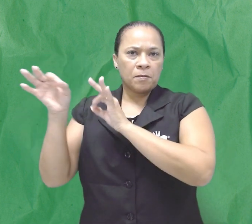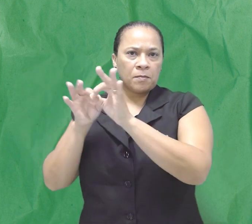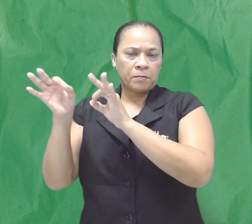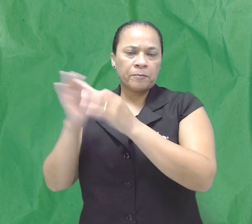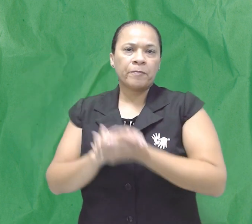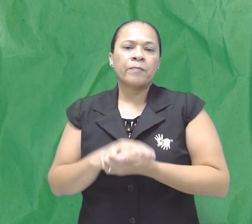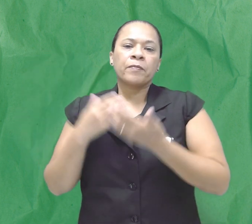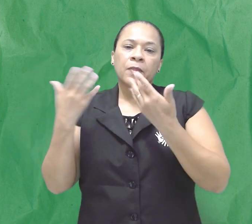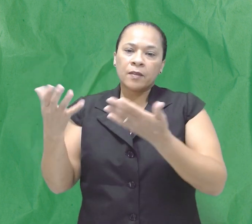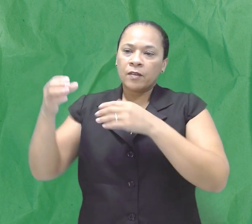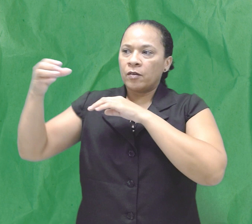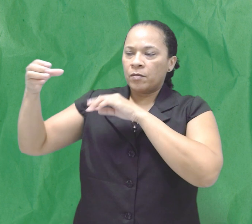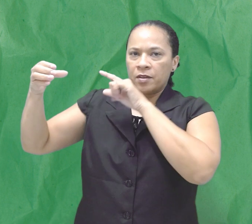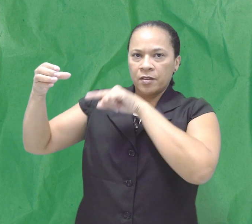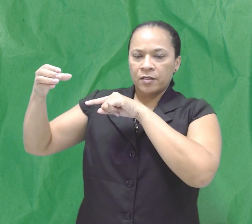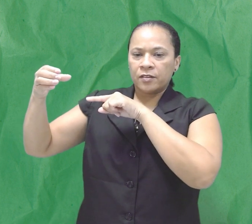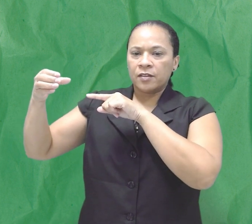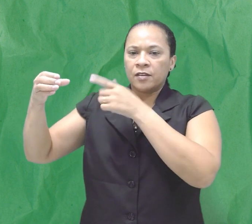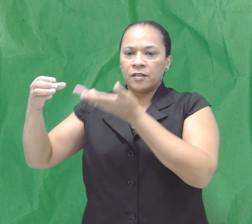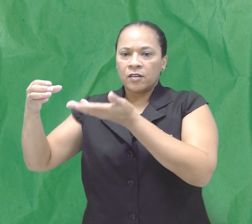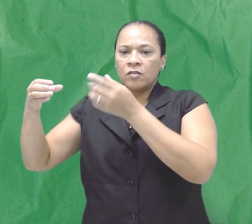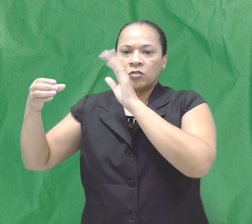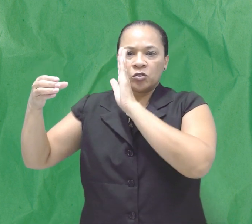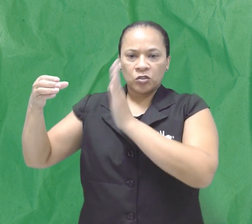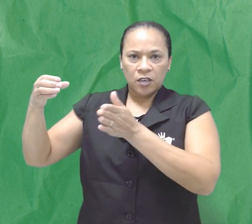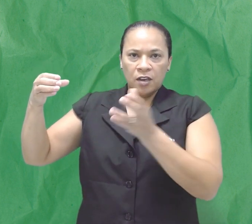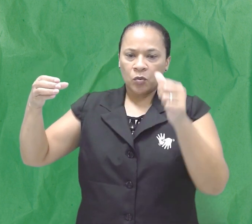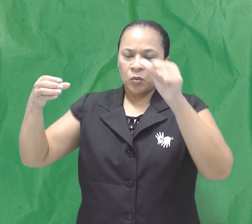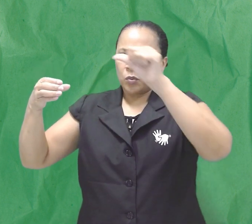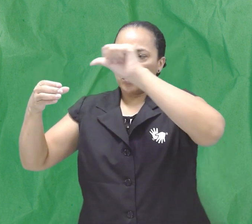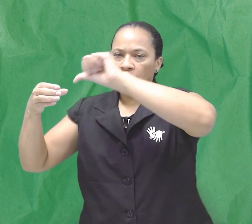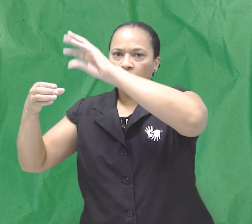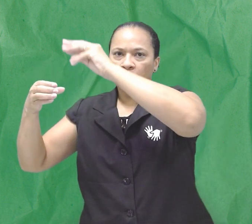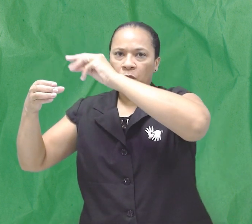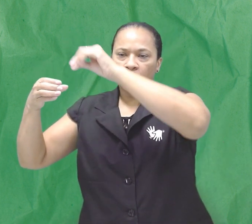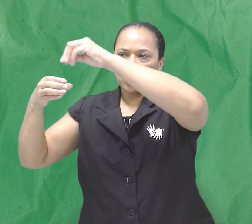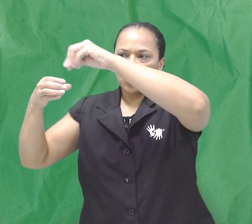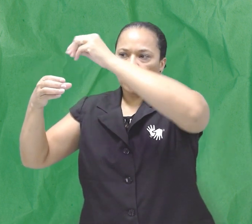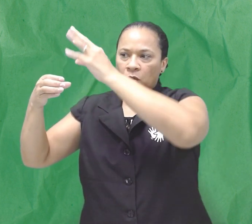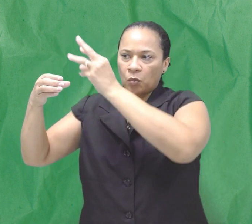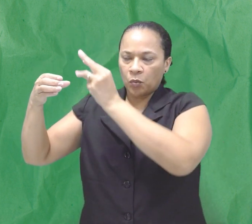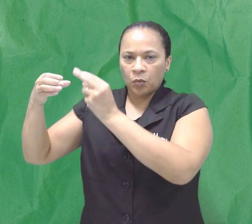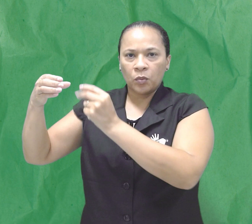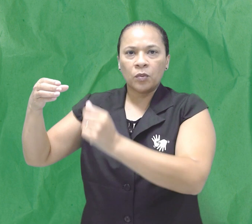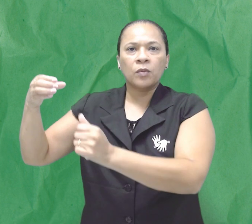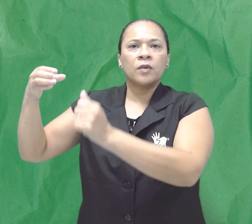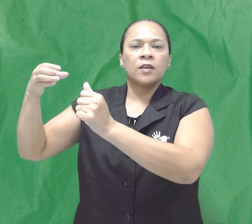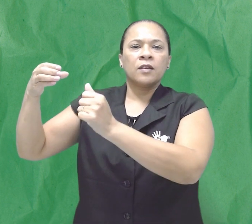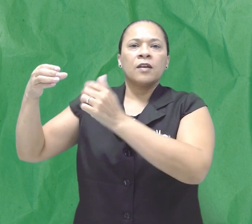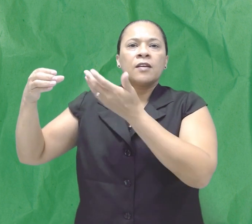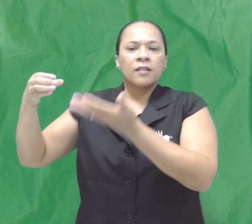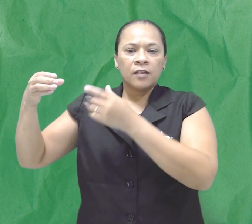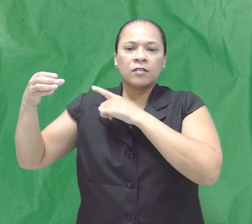isso, a gente verte, o nosso soluto dissolvido no solvente, uma pequena quantidade, para o